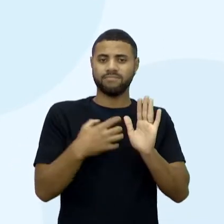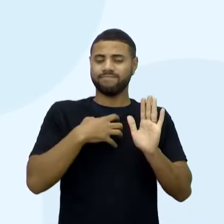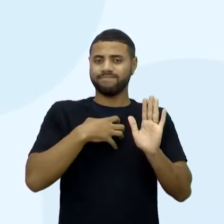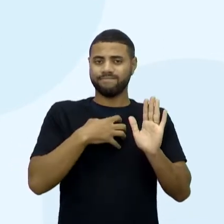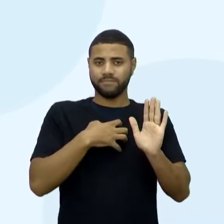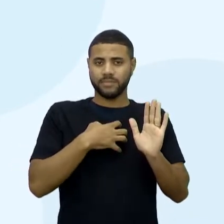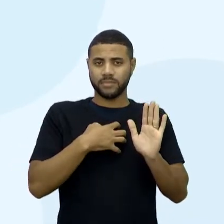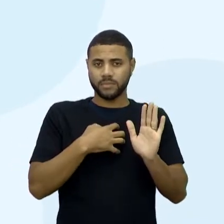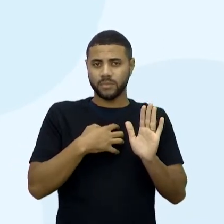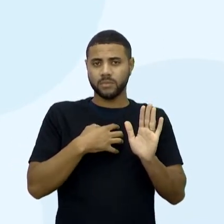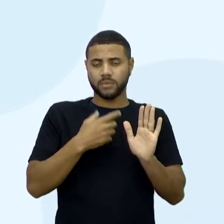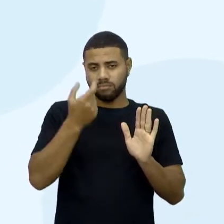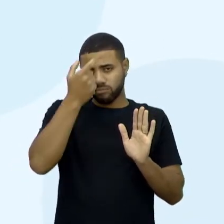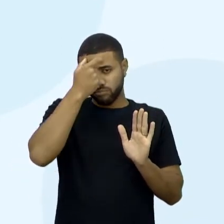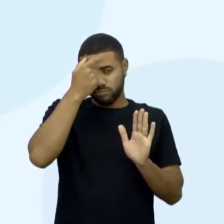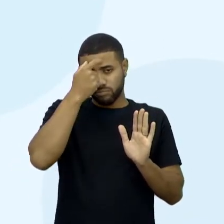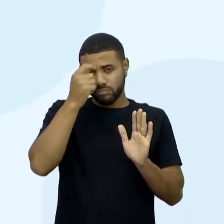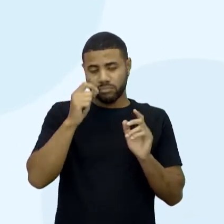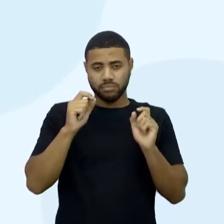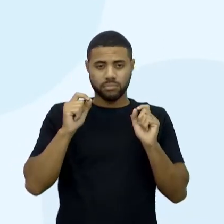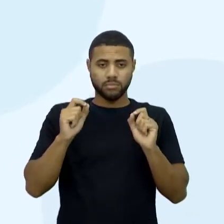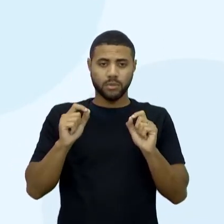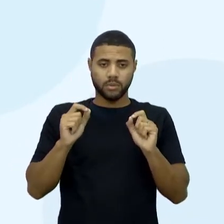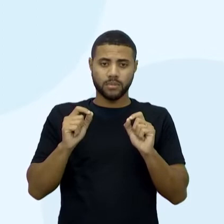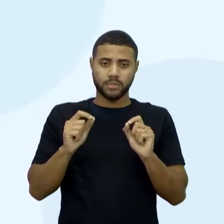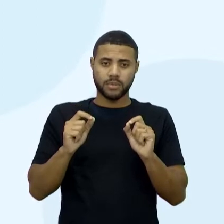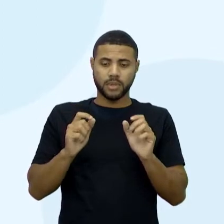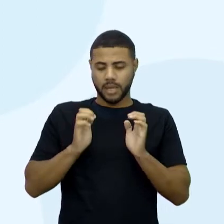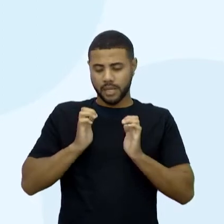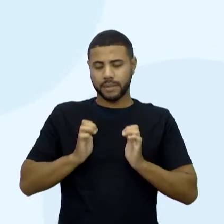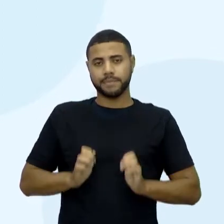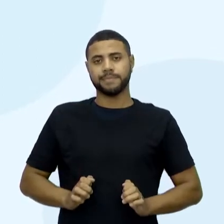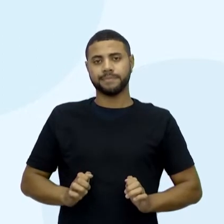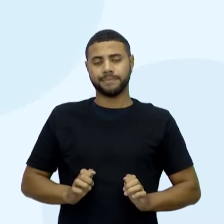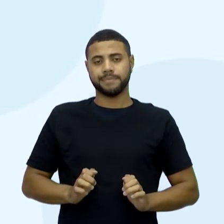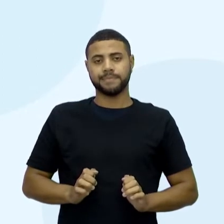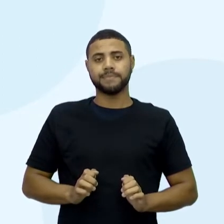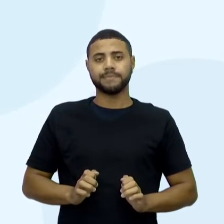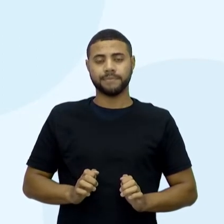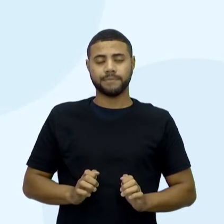sentido moral que dá expressão a princípios éticos,